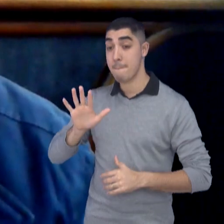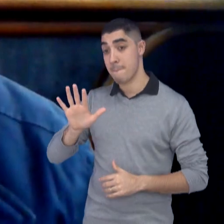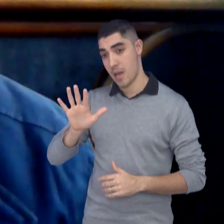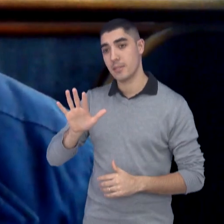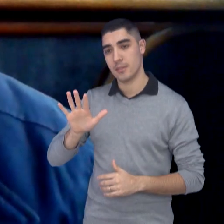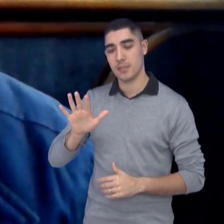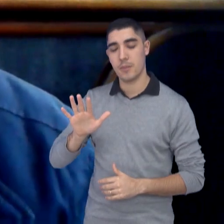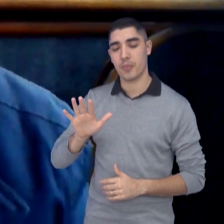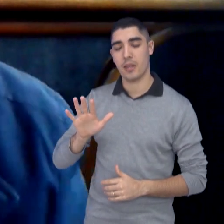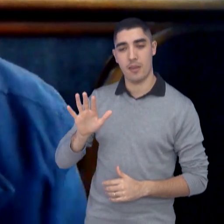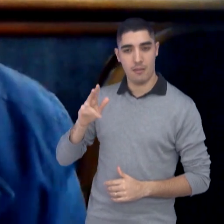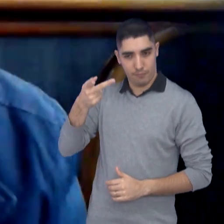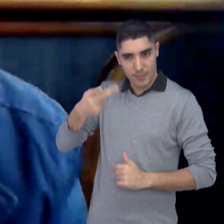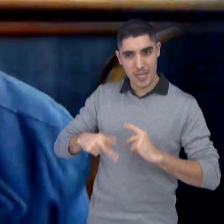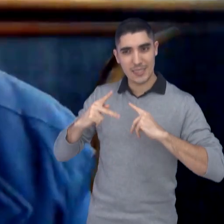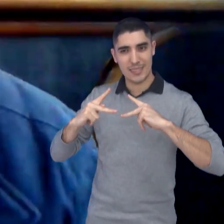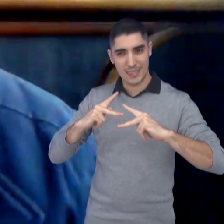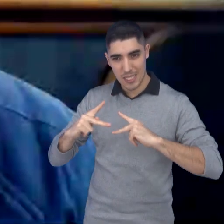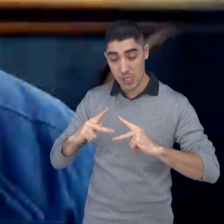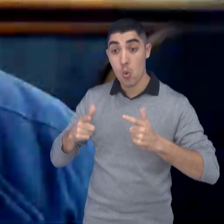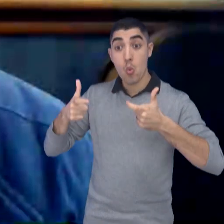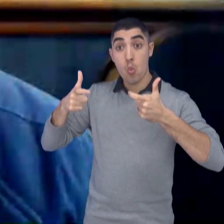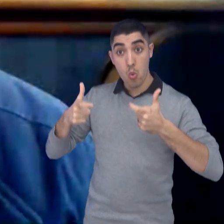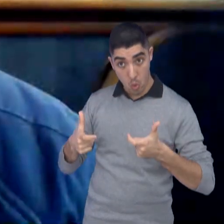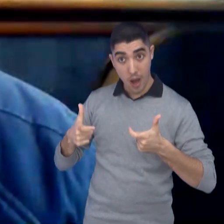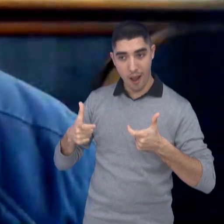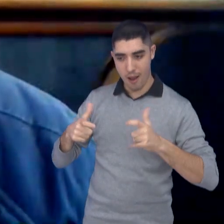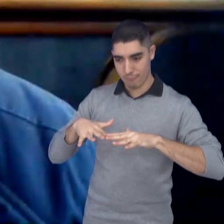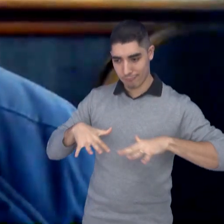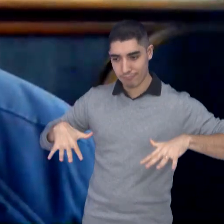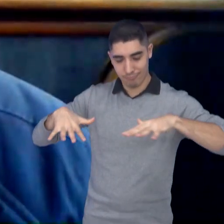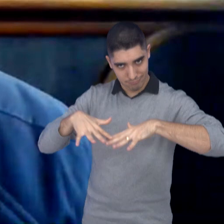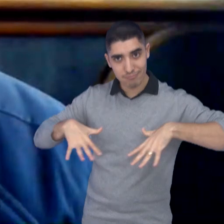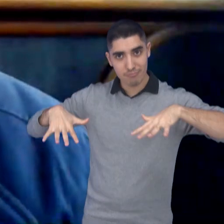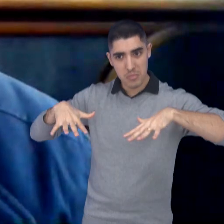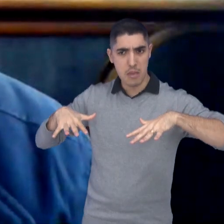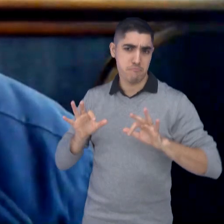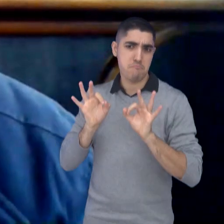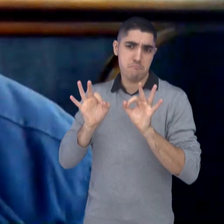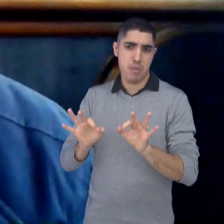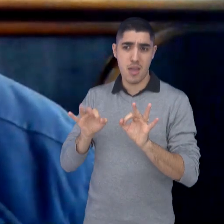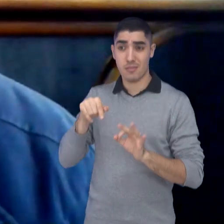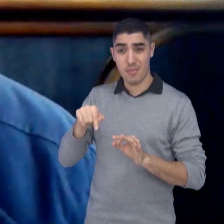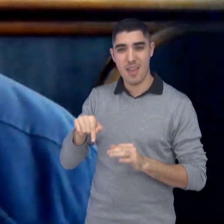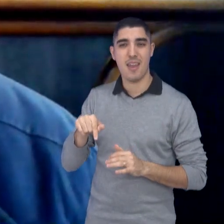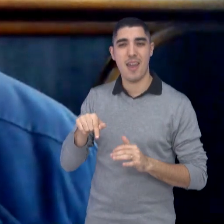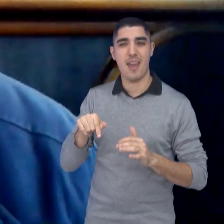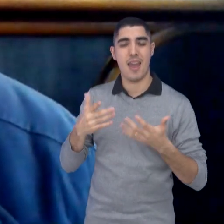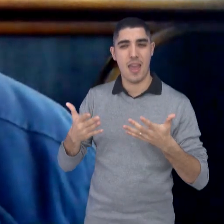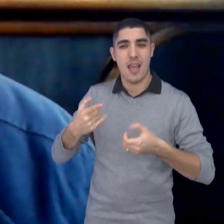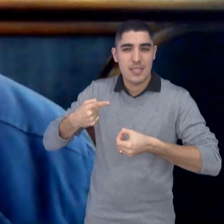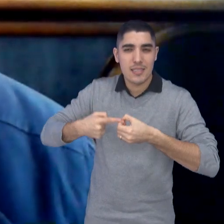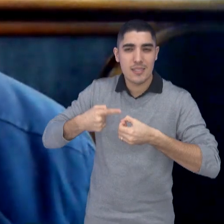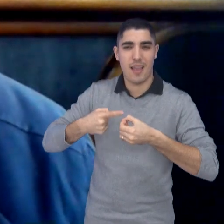José, na localização geográfica nossa na região, é realmente o que eu costumo dizer às vezes quando eu